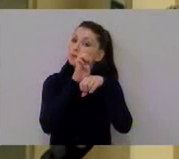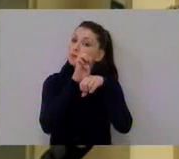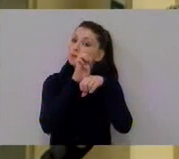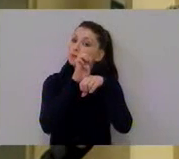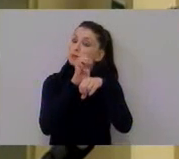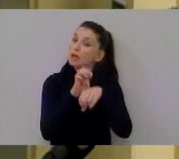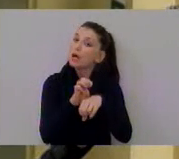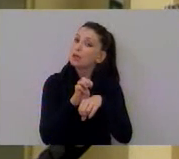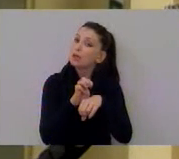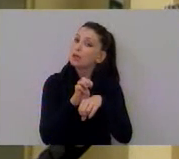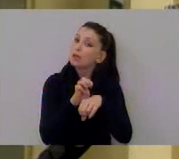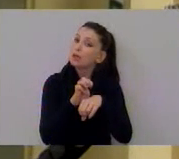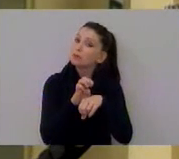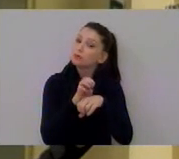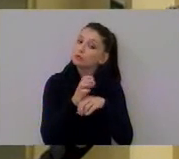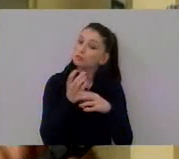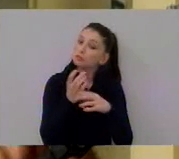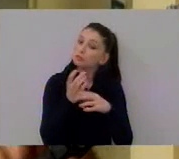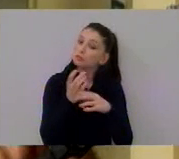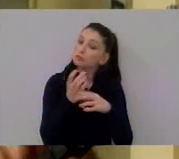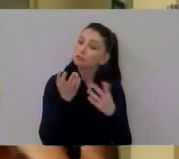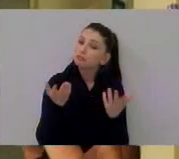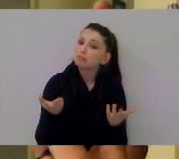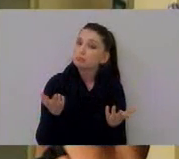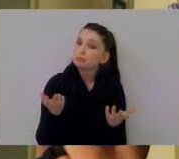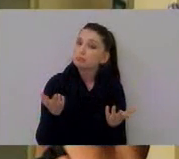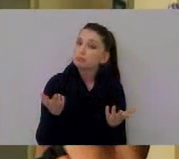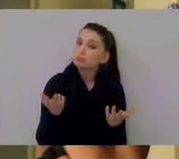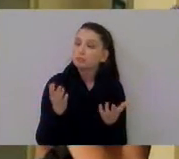Ou contrário,